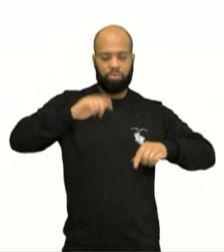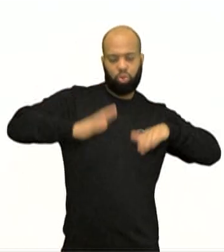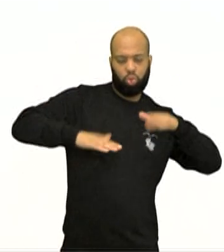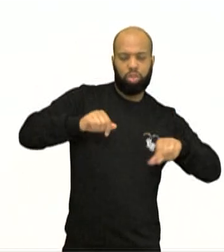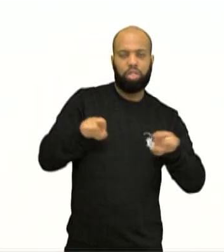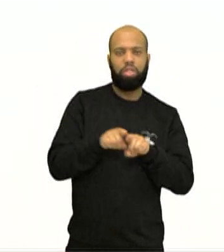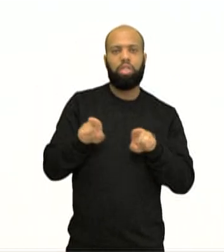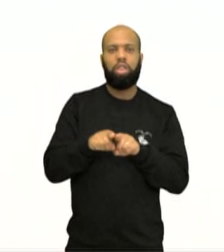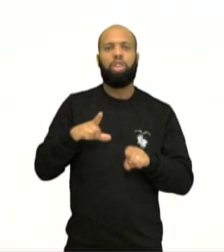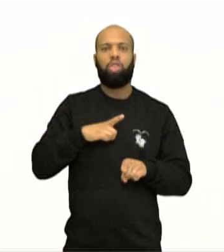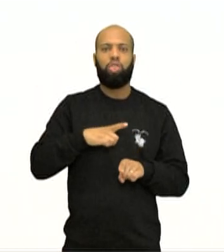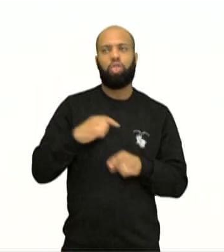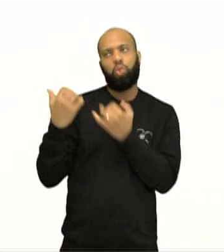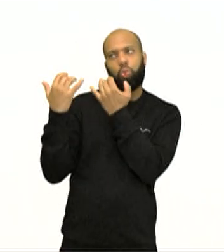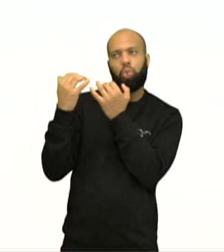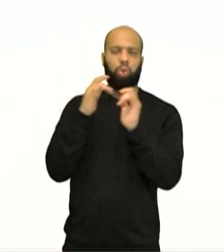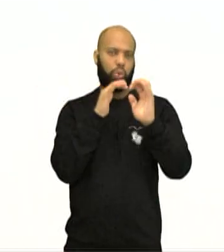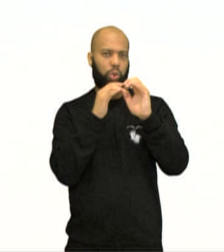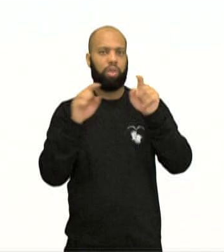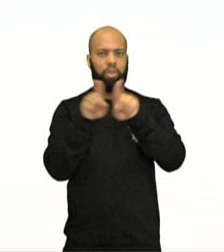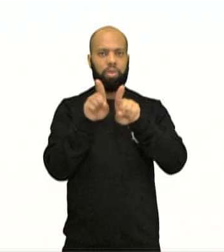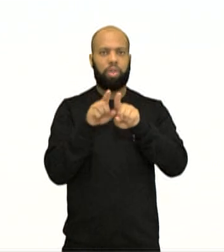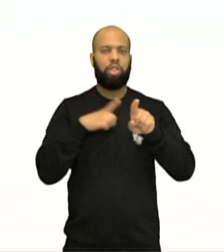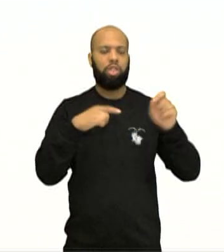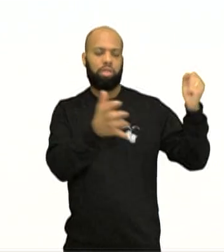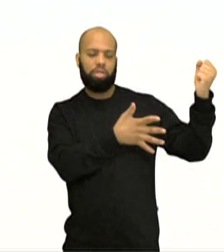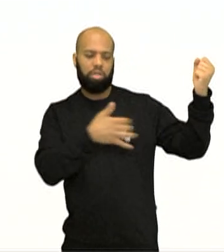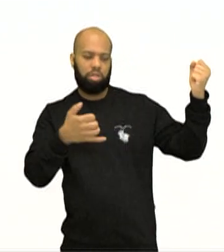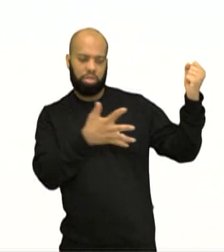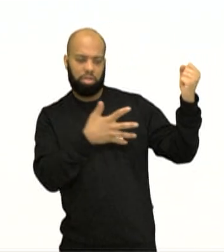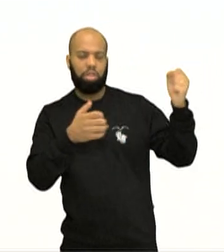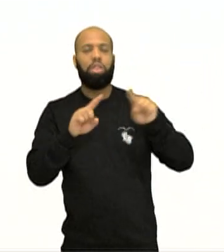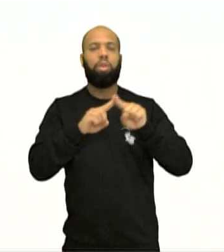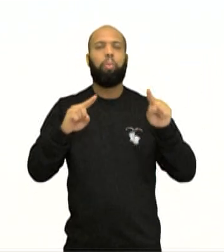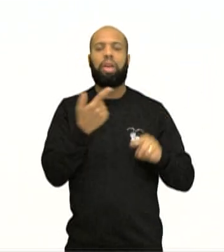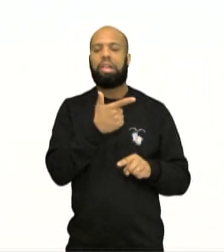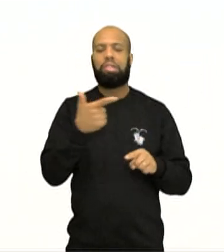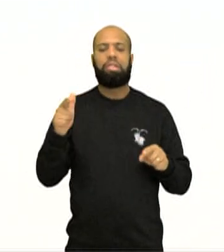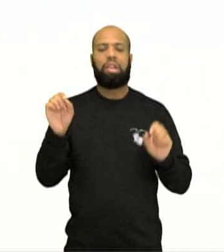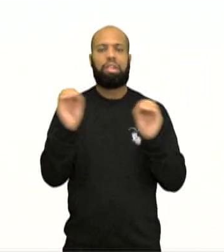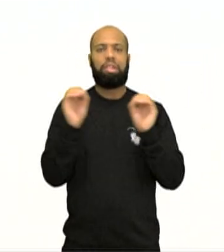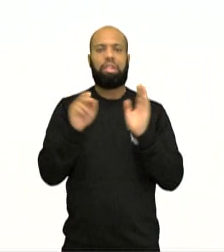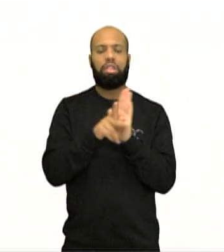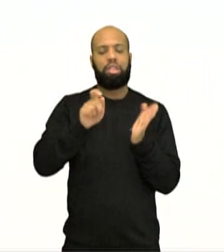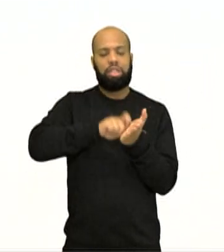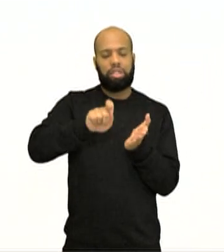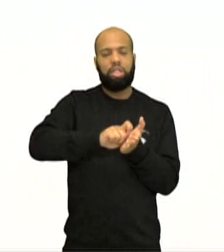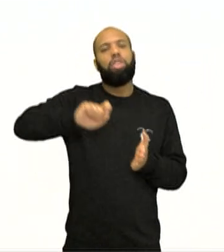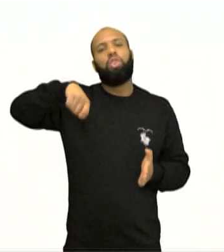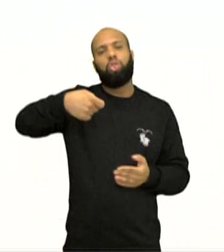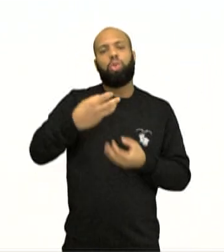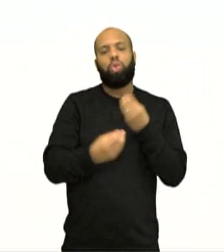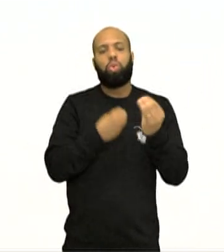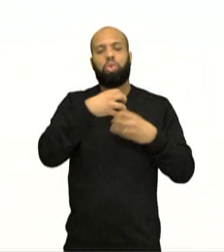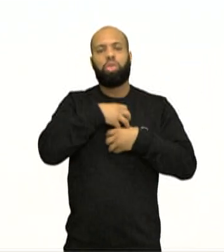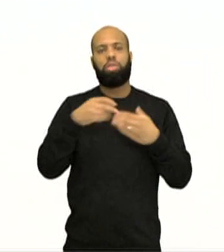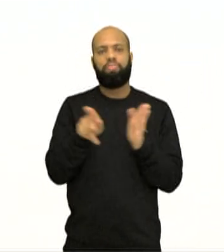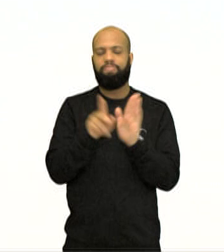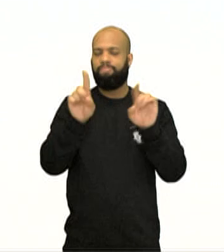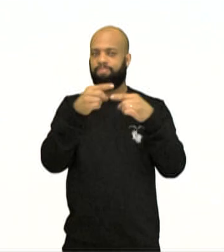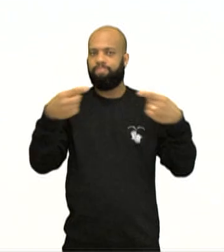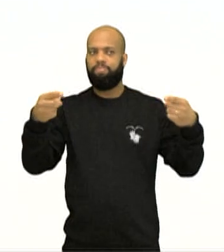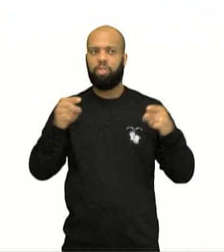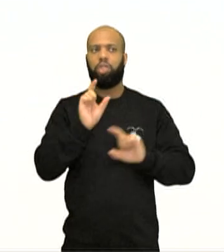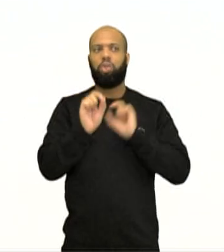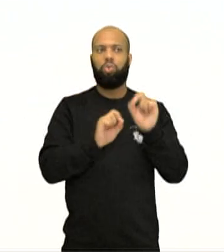sopro e instrumentos de corda. Com relação à notação musical, não temos nada escrito com relação à notação musical. Notação musical exatamente